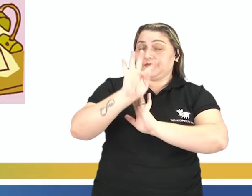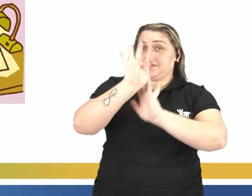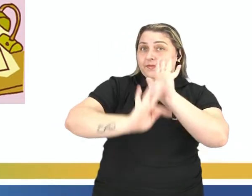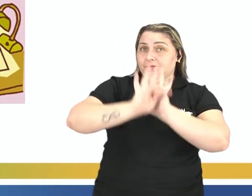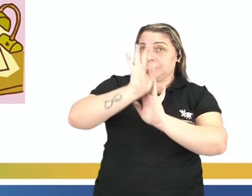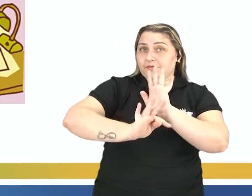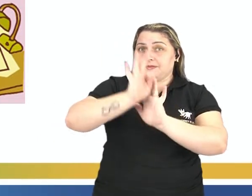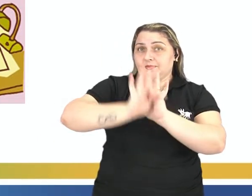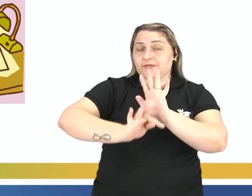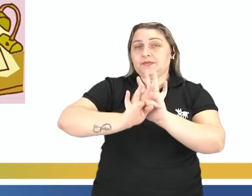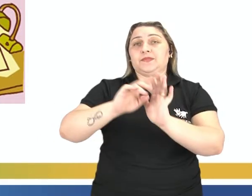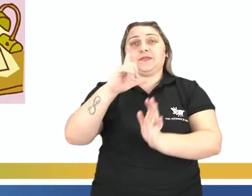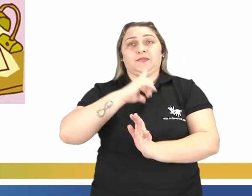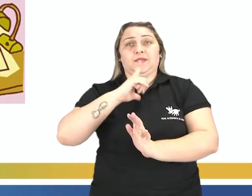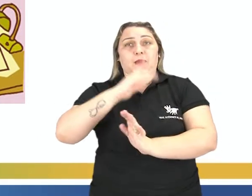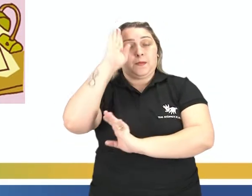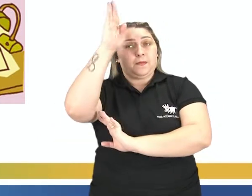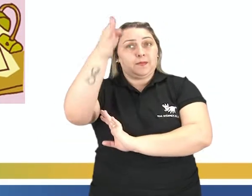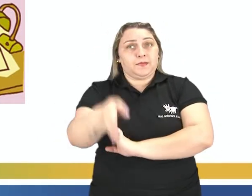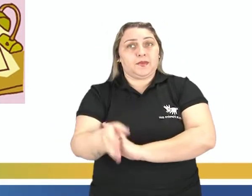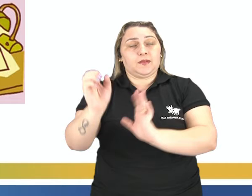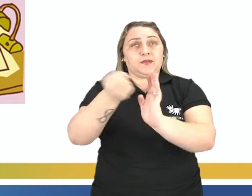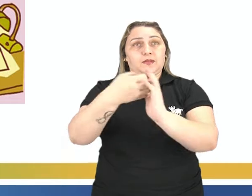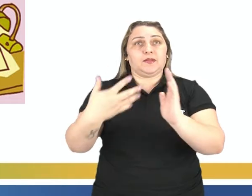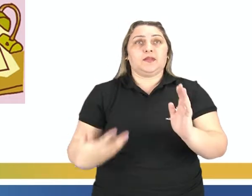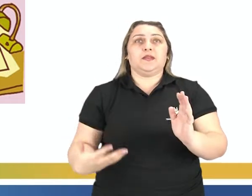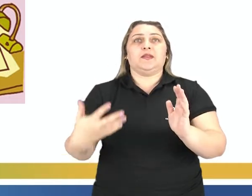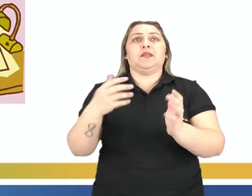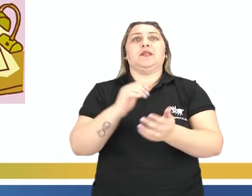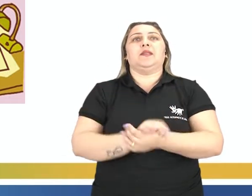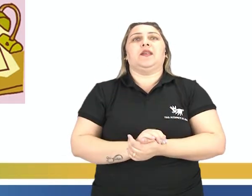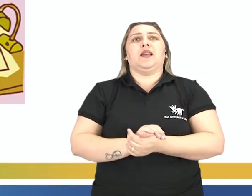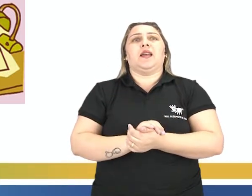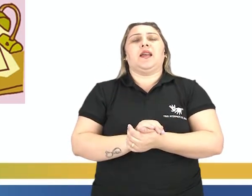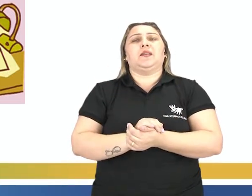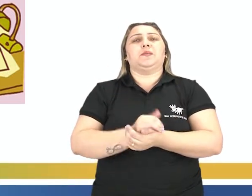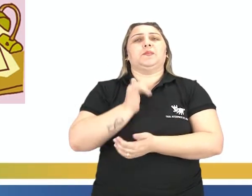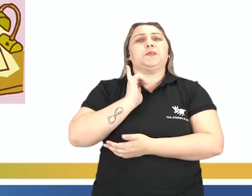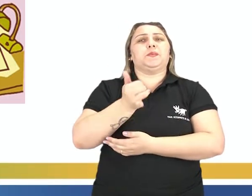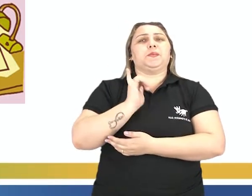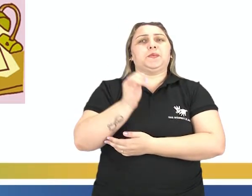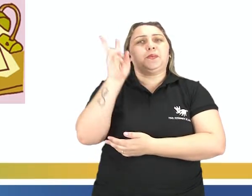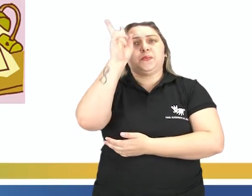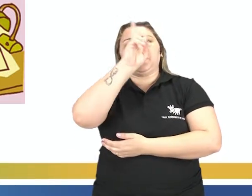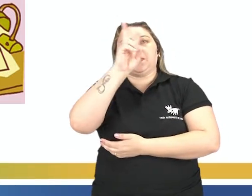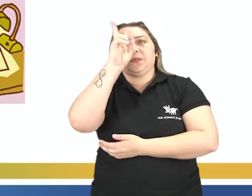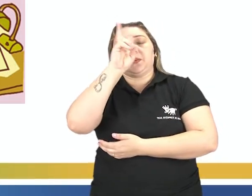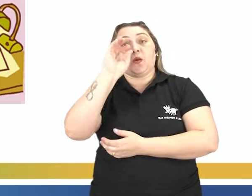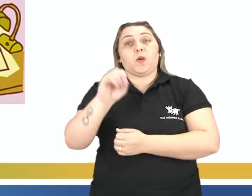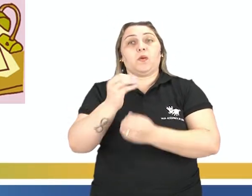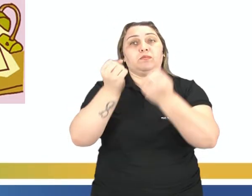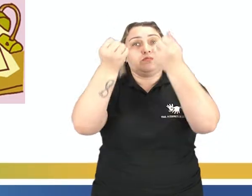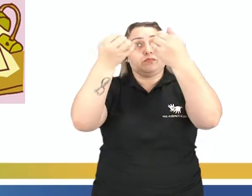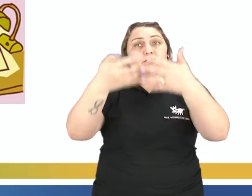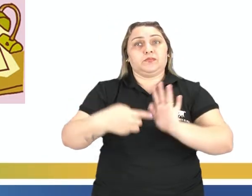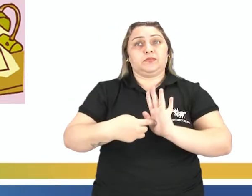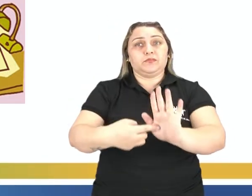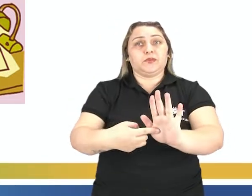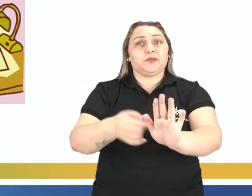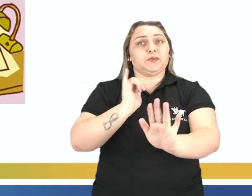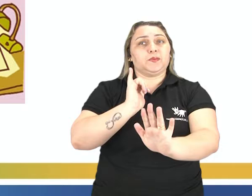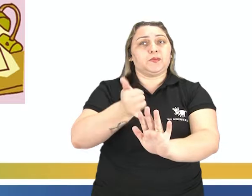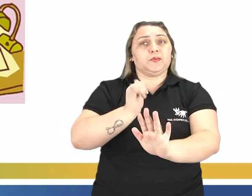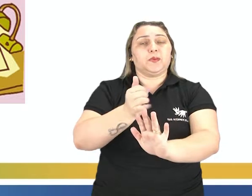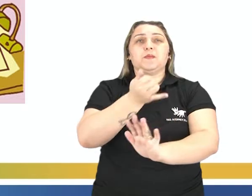Então, o texto narrativo, ele tem como principal característica contar uma história ou apresentar